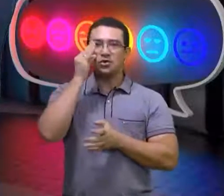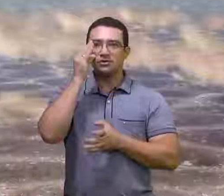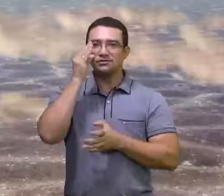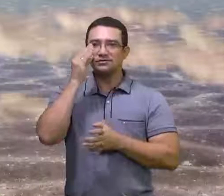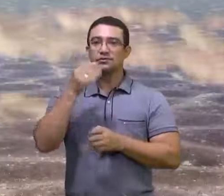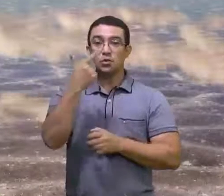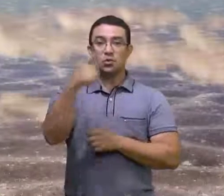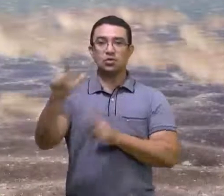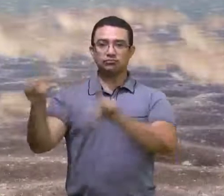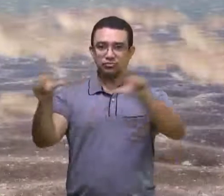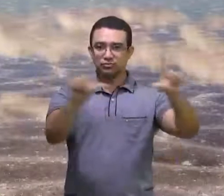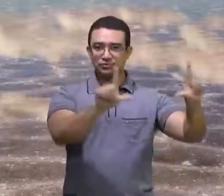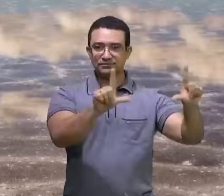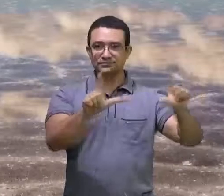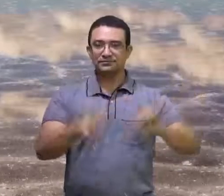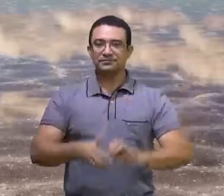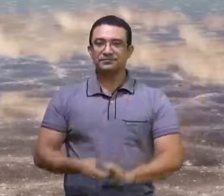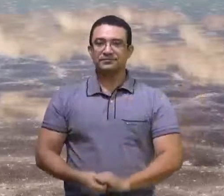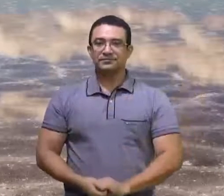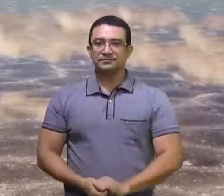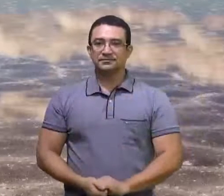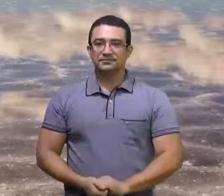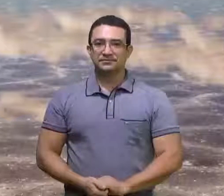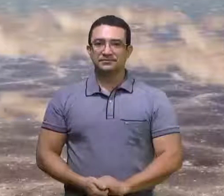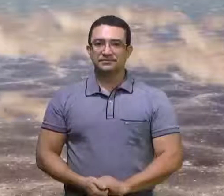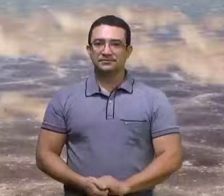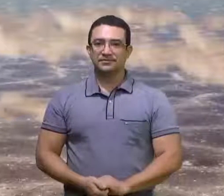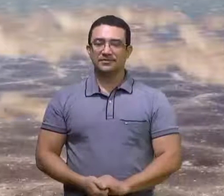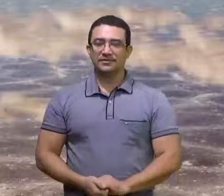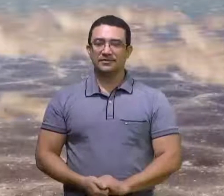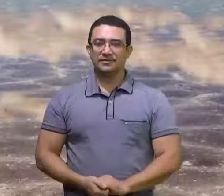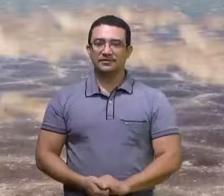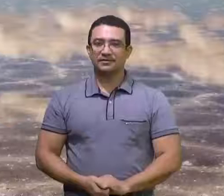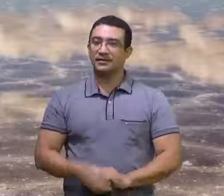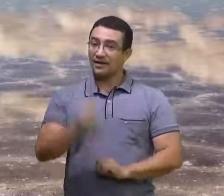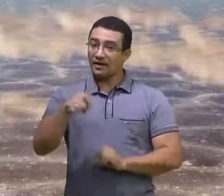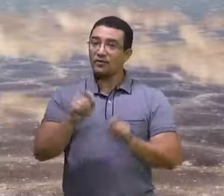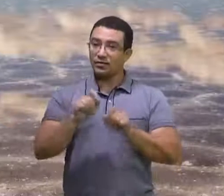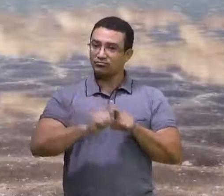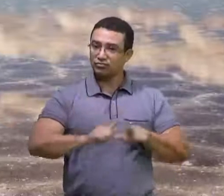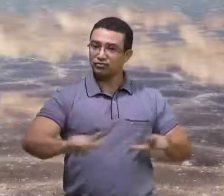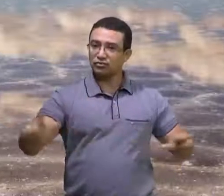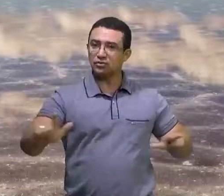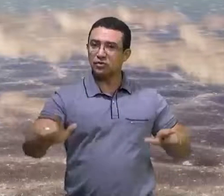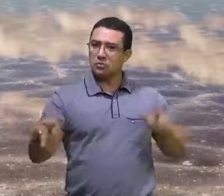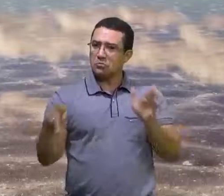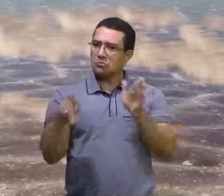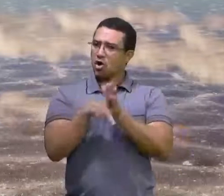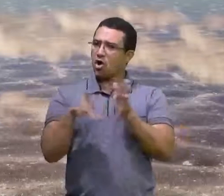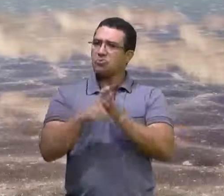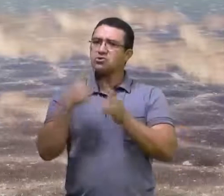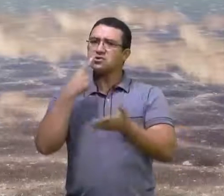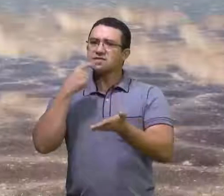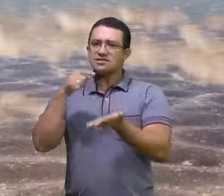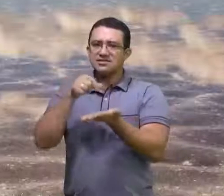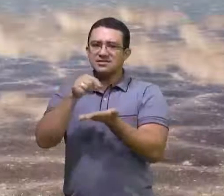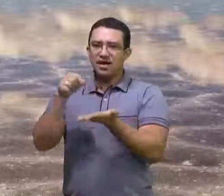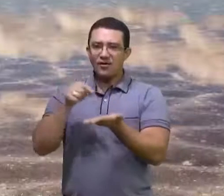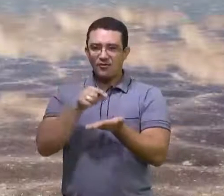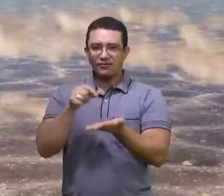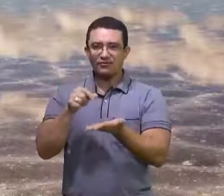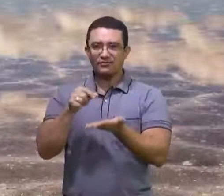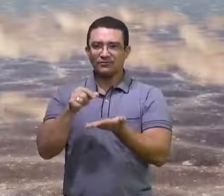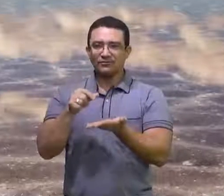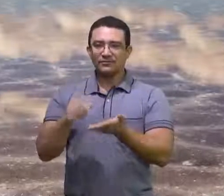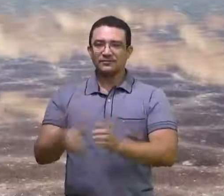dar uma olhadinha na nossa cartela, né? O próximo, esse aí, no caso, é o deserto de sal, não é? Vamos passar.